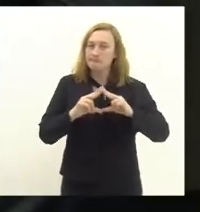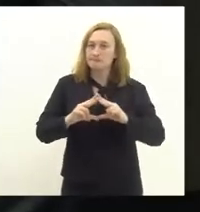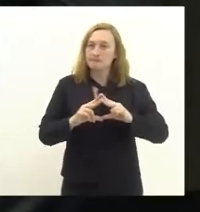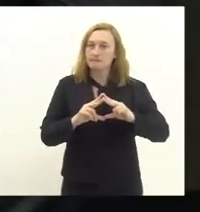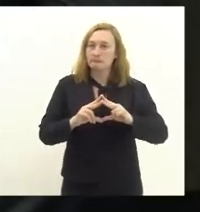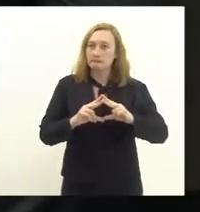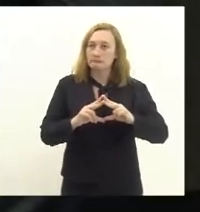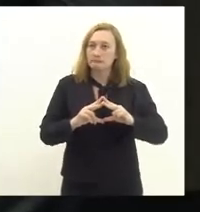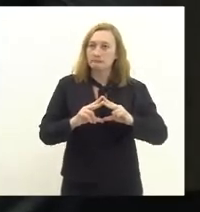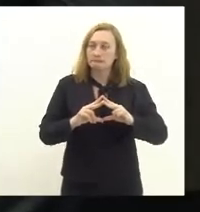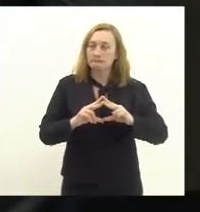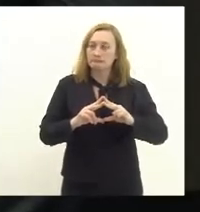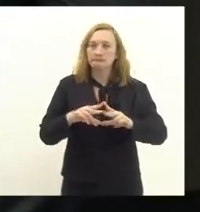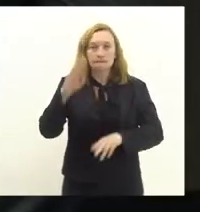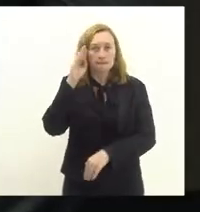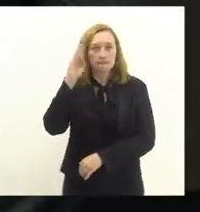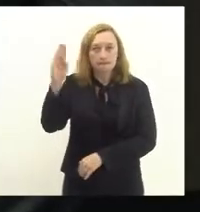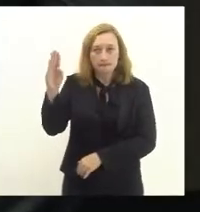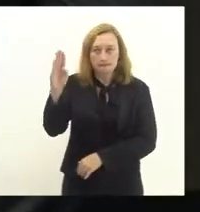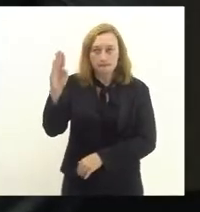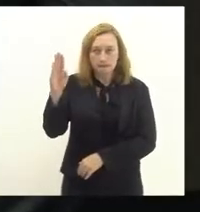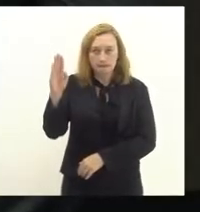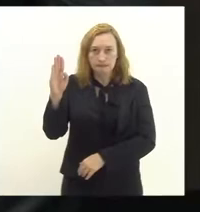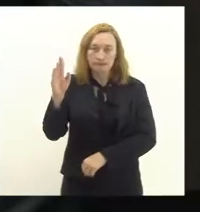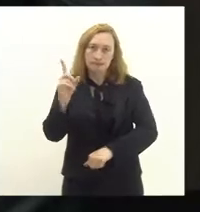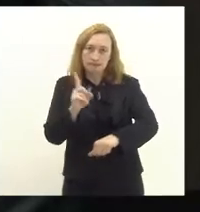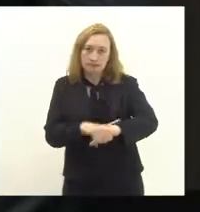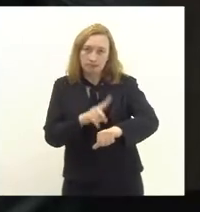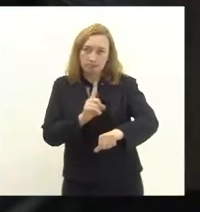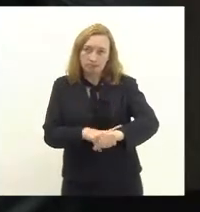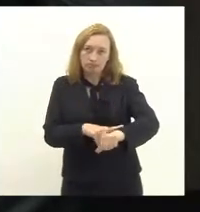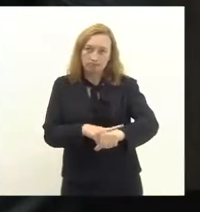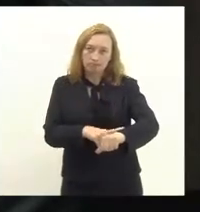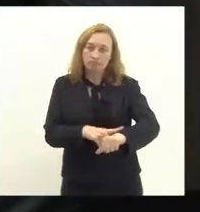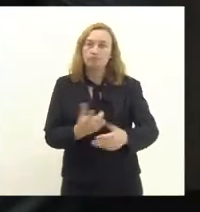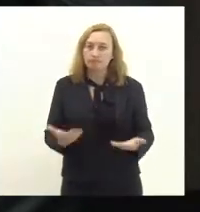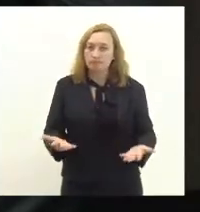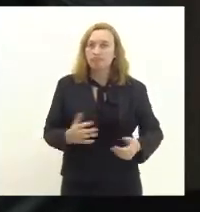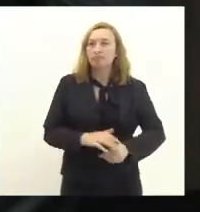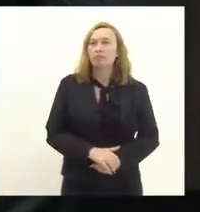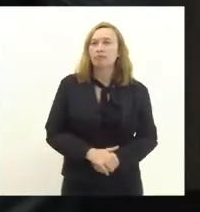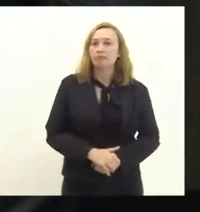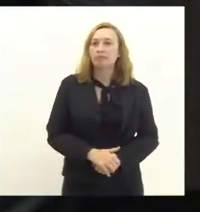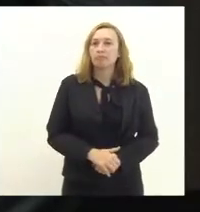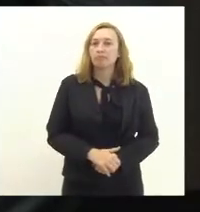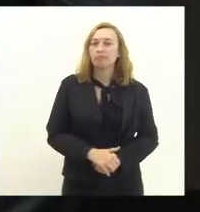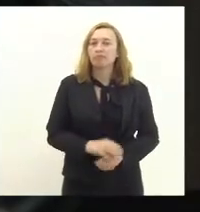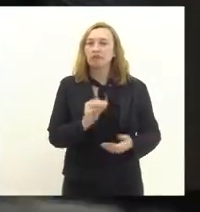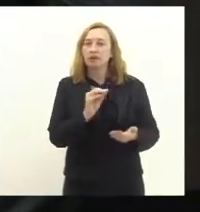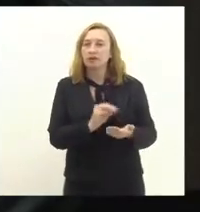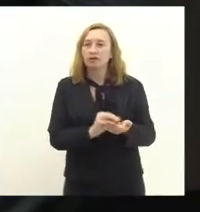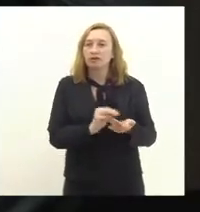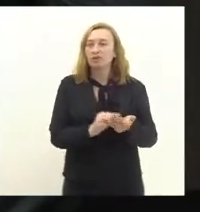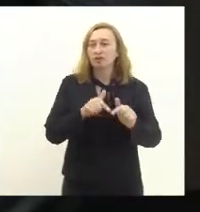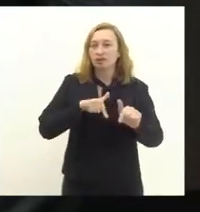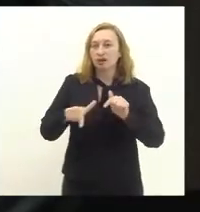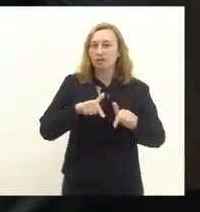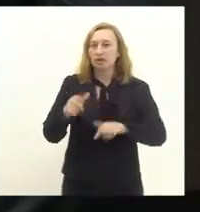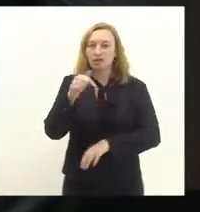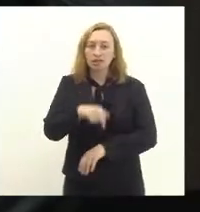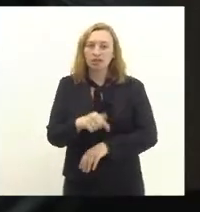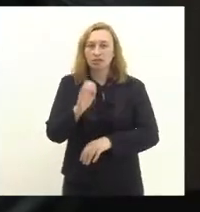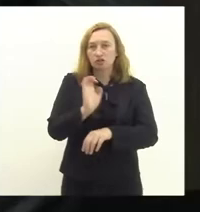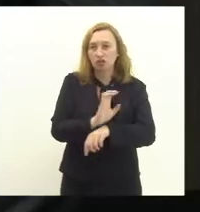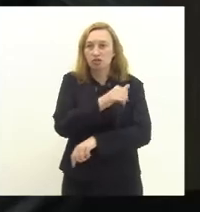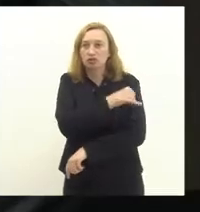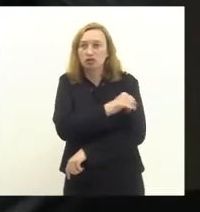uma ferramenta fundamental nesses tempos de alta do desemprego aqui no estado do Rio de